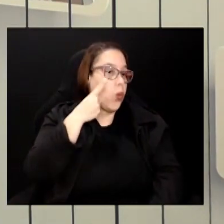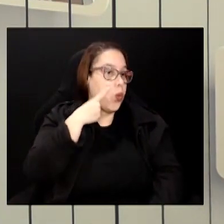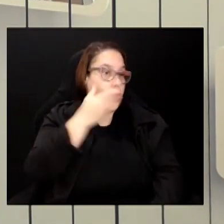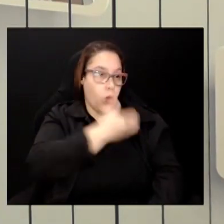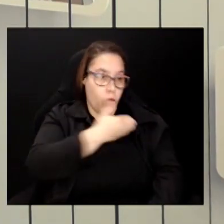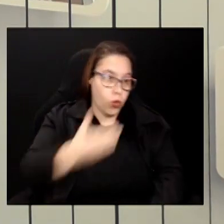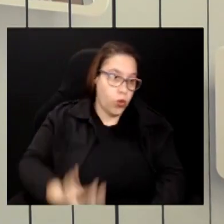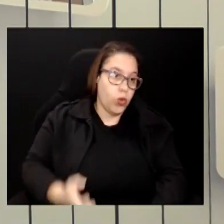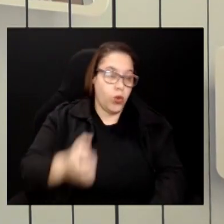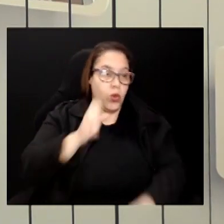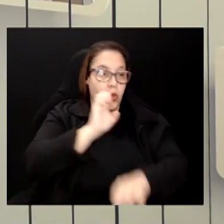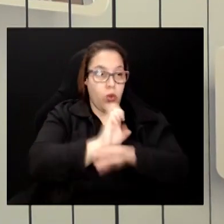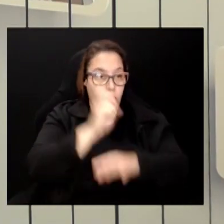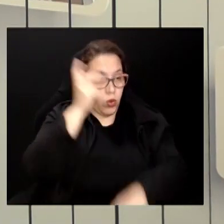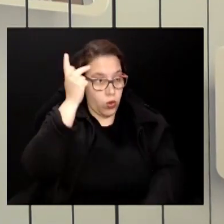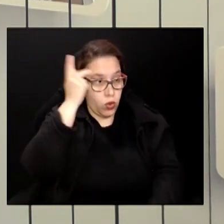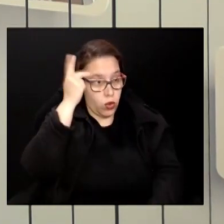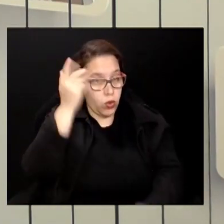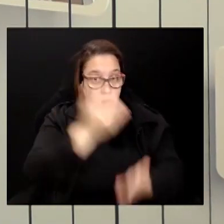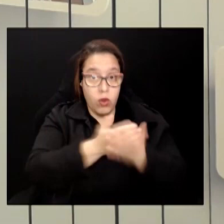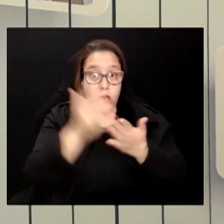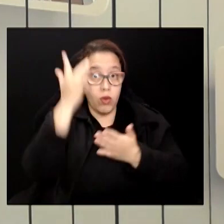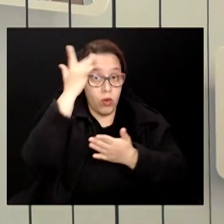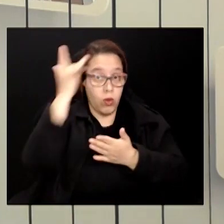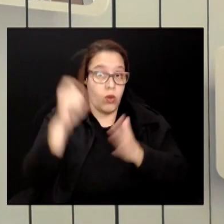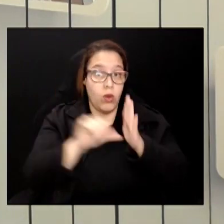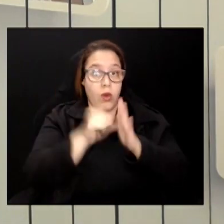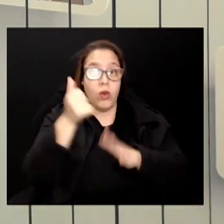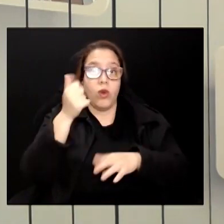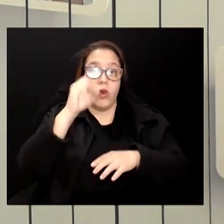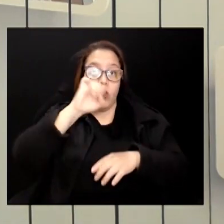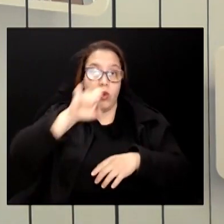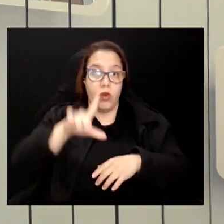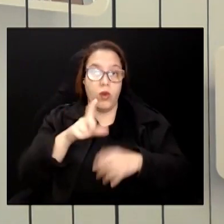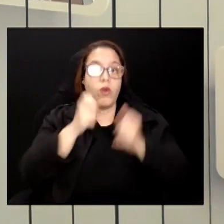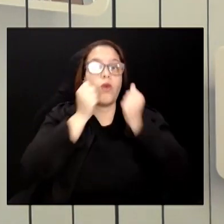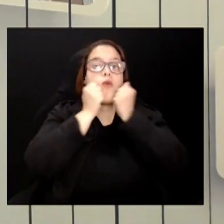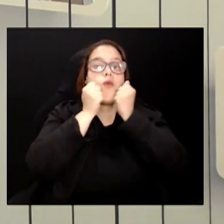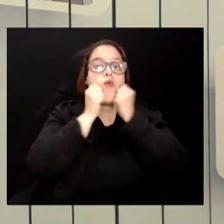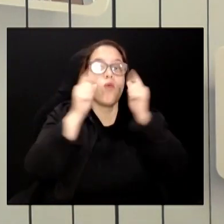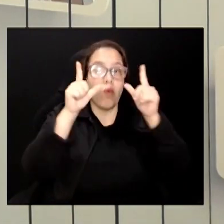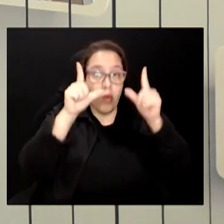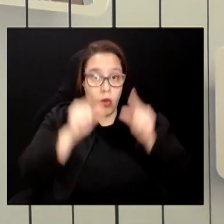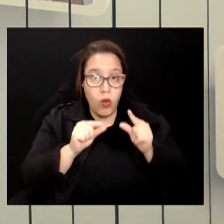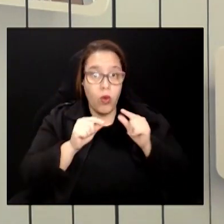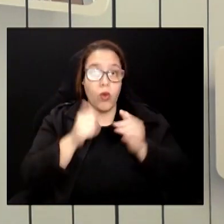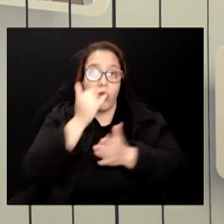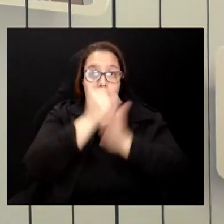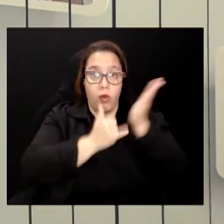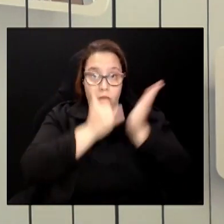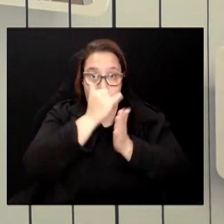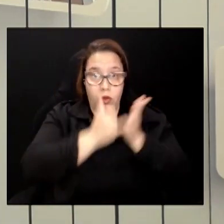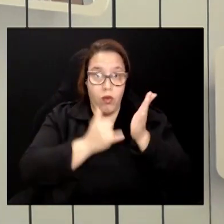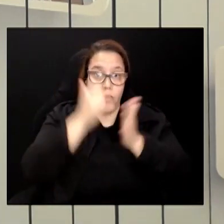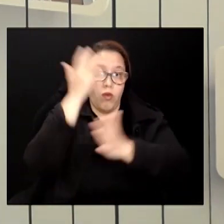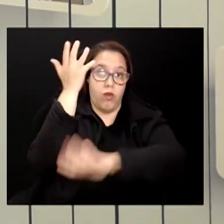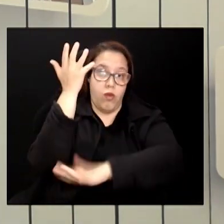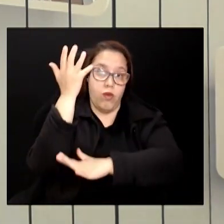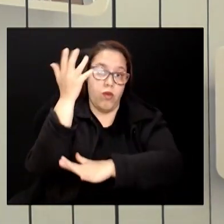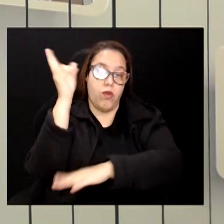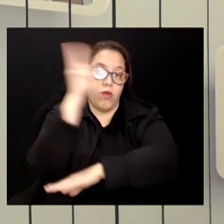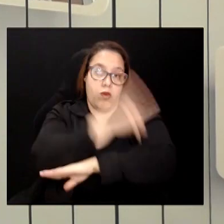inicia a partir de amanhã, 1º de julho, redução de tarifas em praças de pedágio de municípios